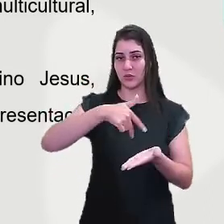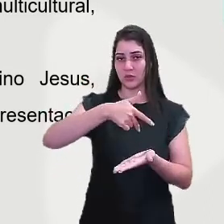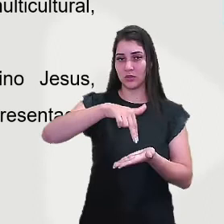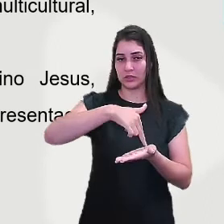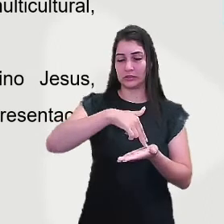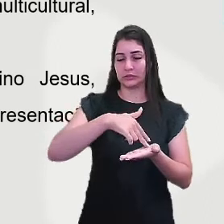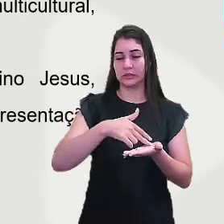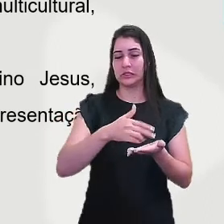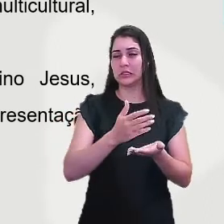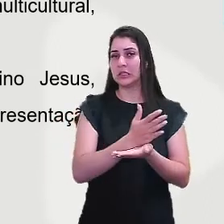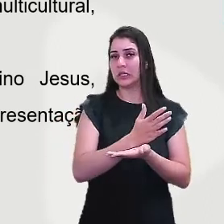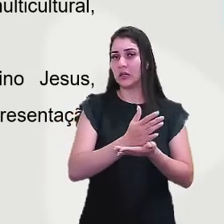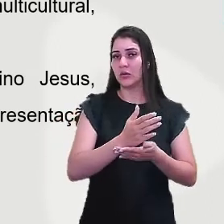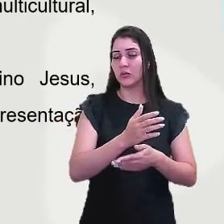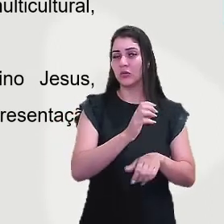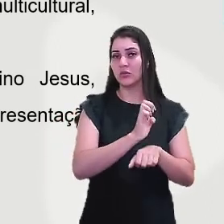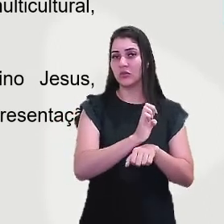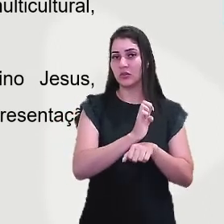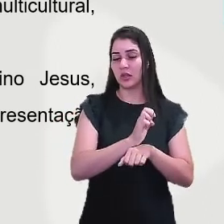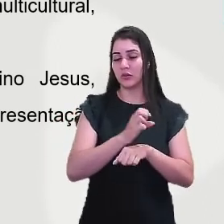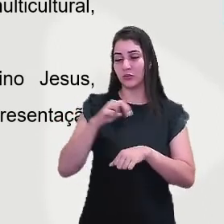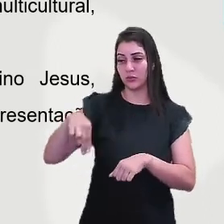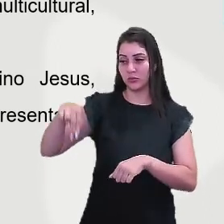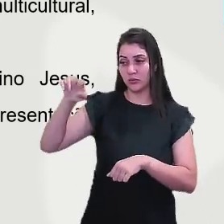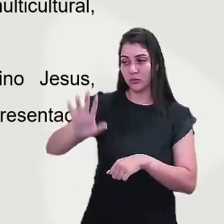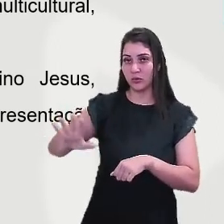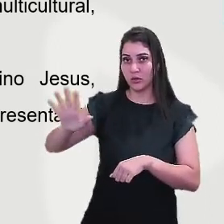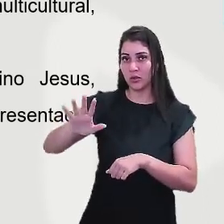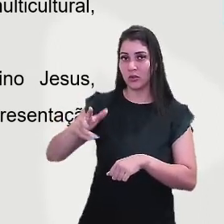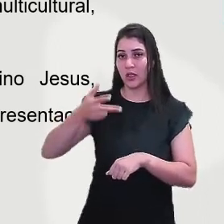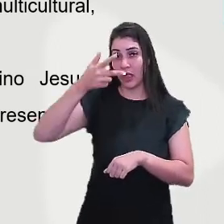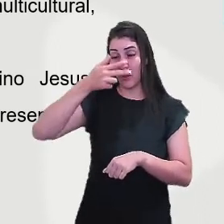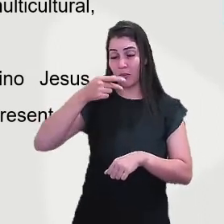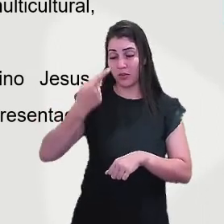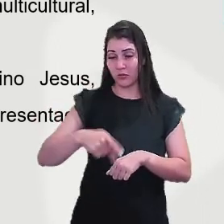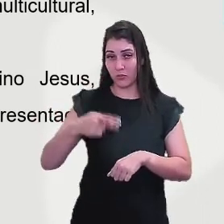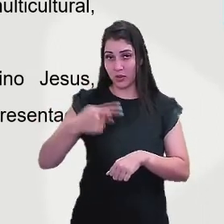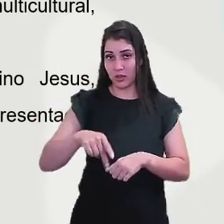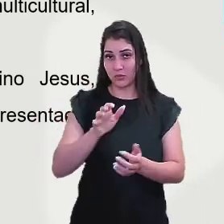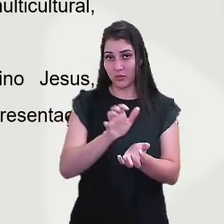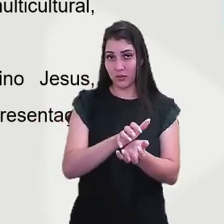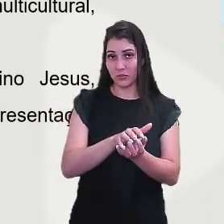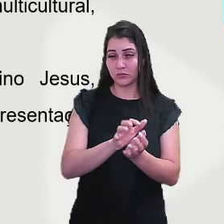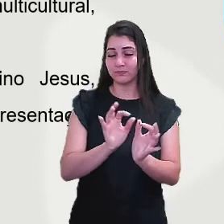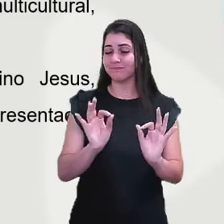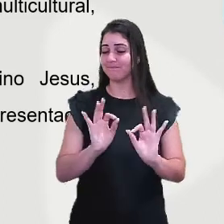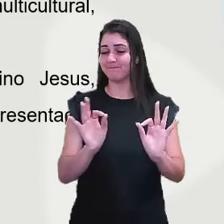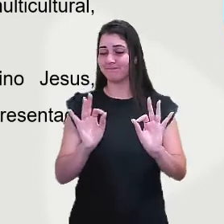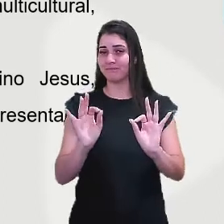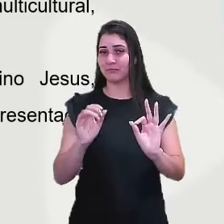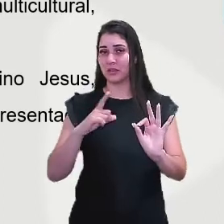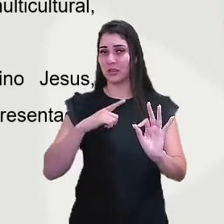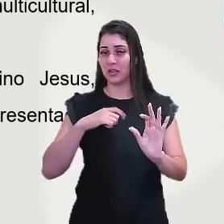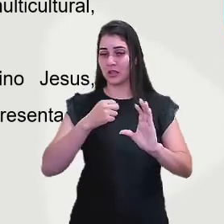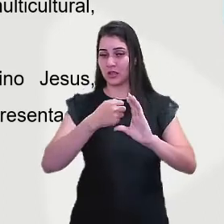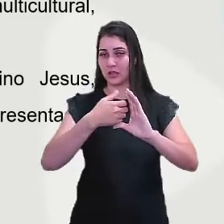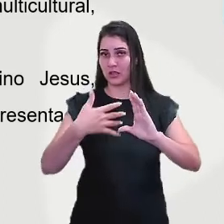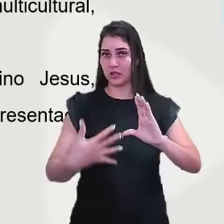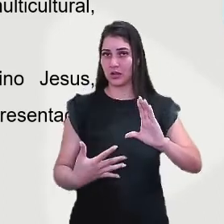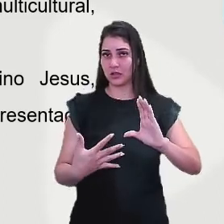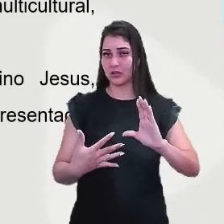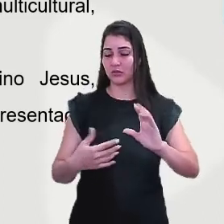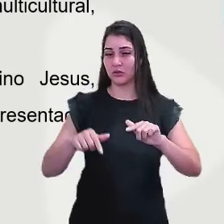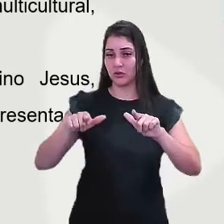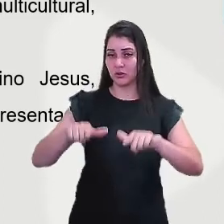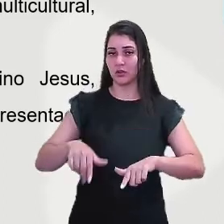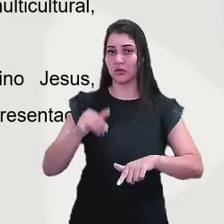estado do Nordeste. Vai ser o mesmo aqui? Não. Ele ganhou características locais. Vejam. Nossa característica aqui é muito a dança.